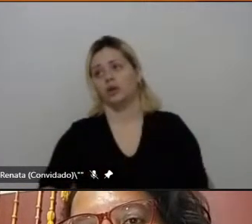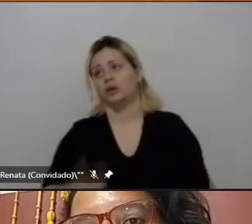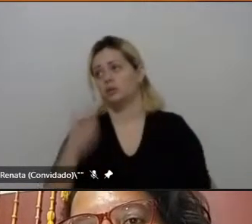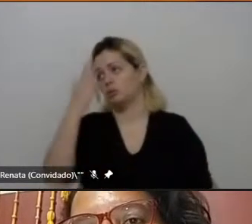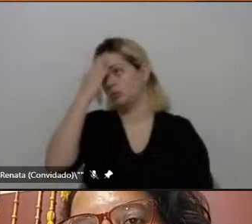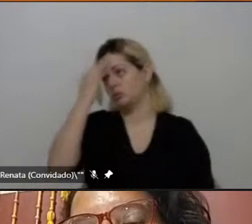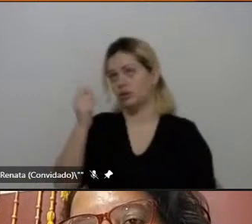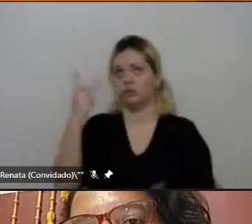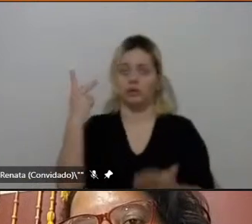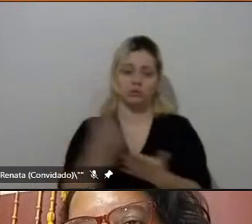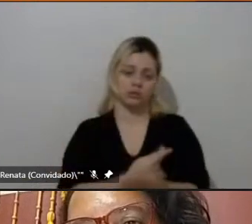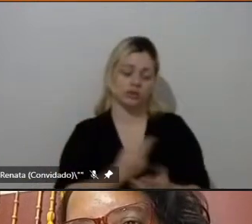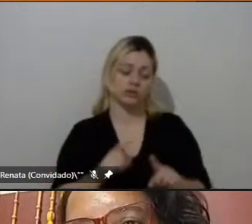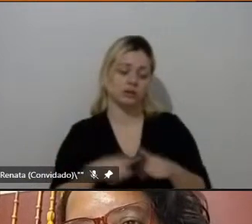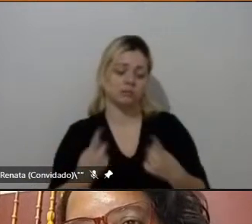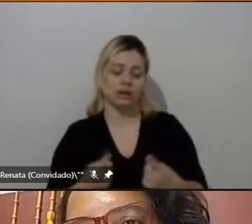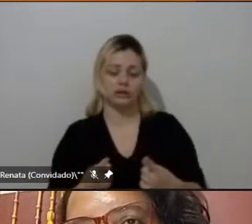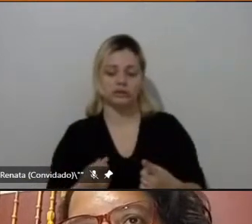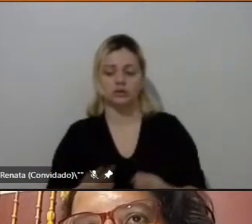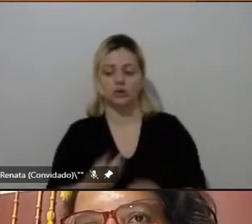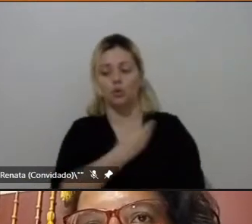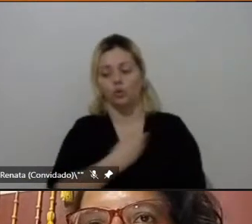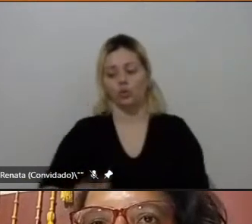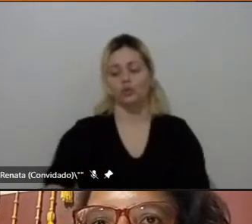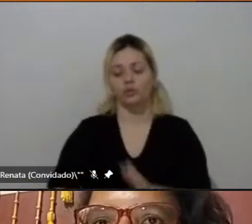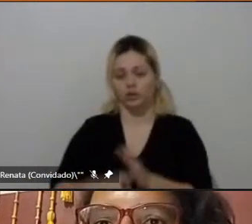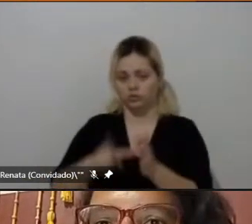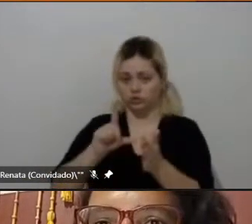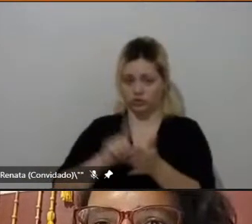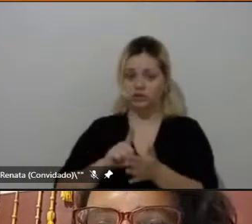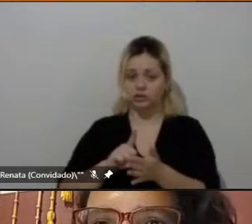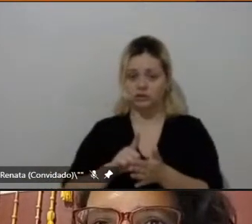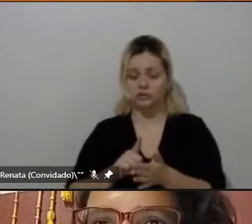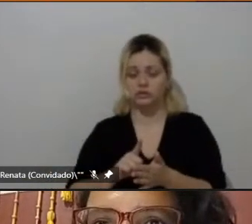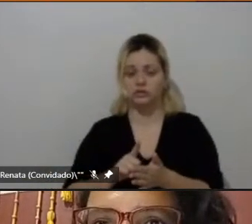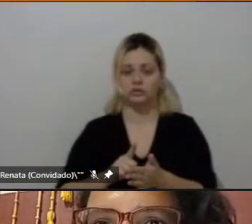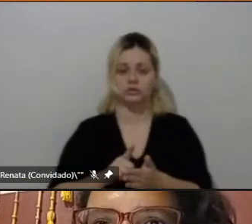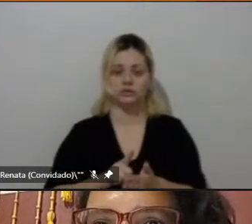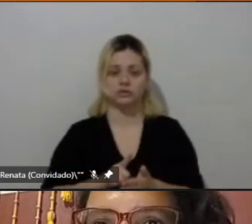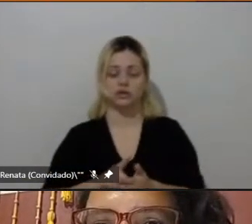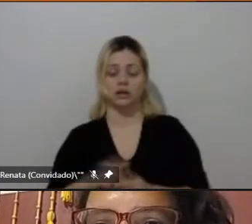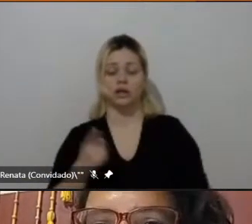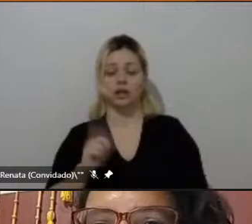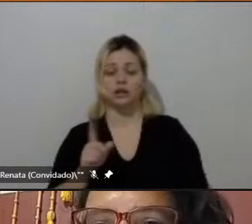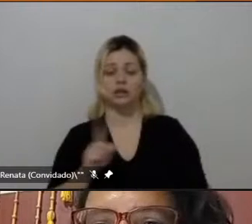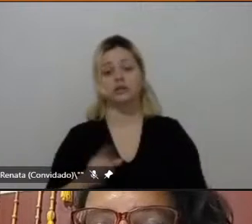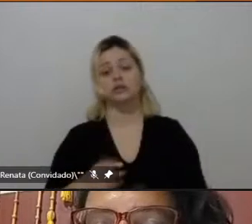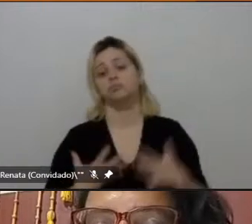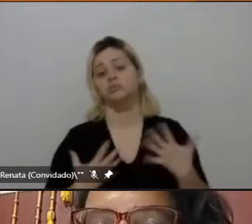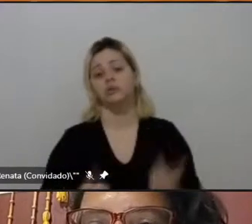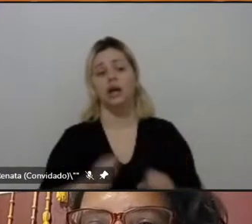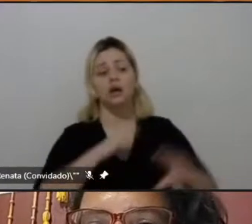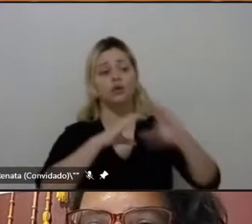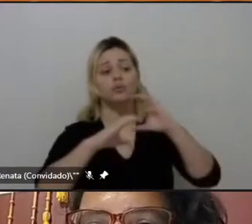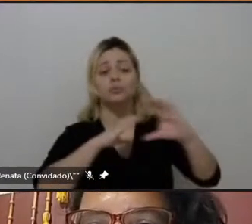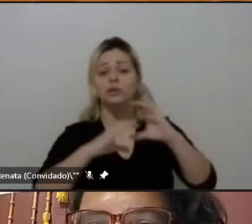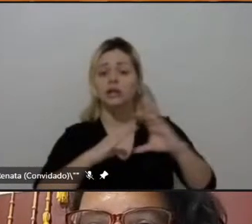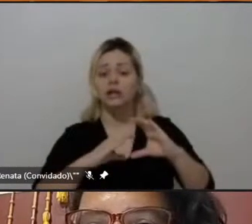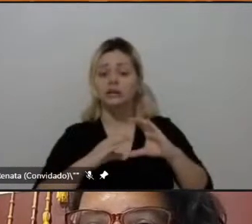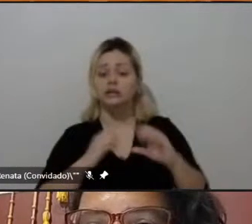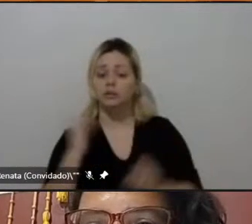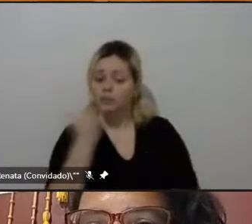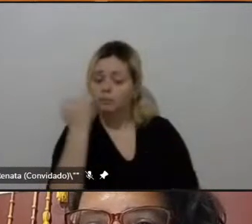o governo anterior também foi desconsiderado. Mas a comunicação é uma ferramenta,